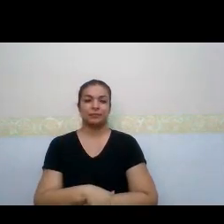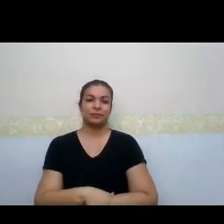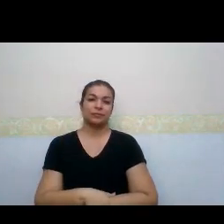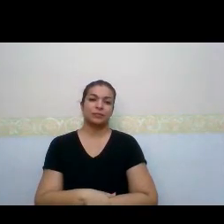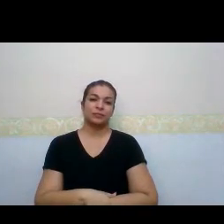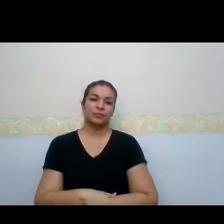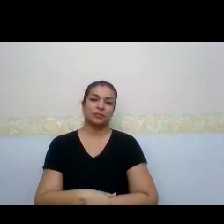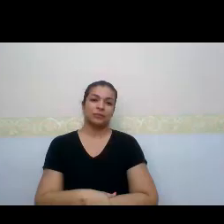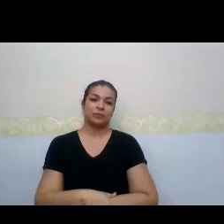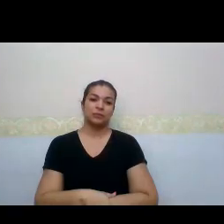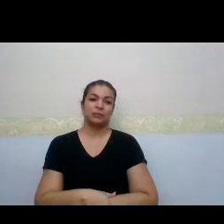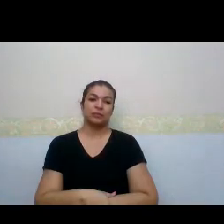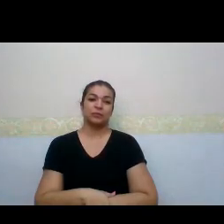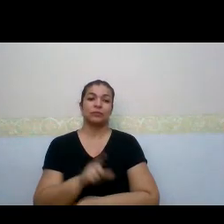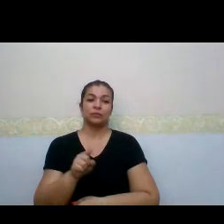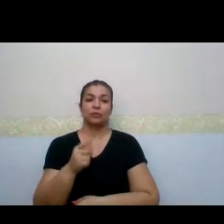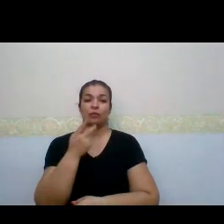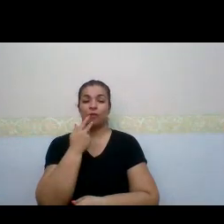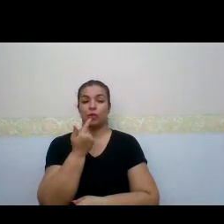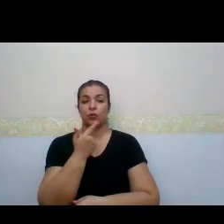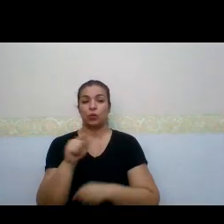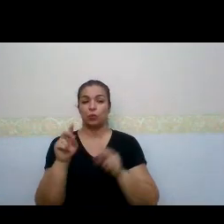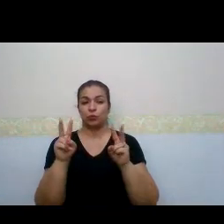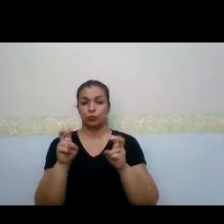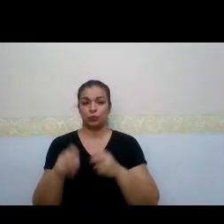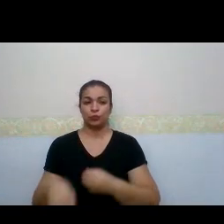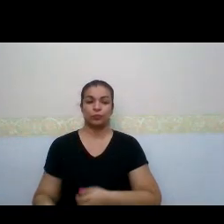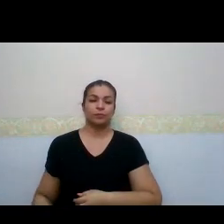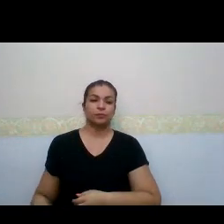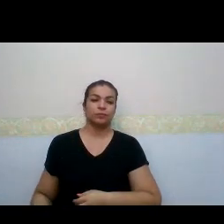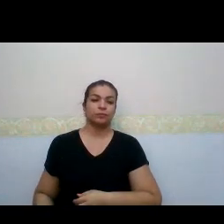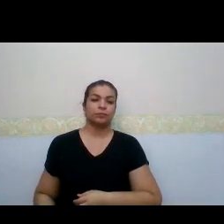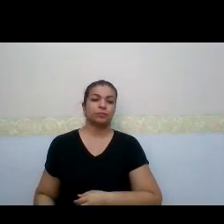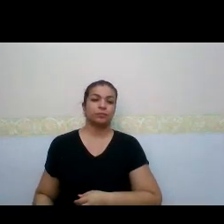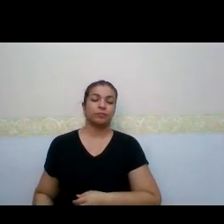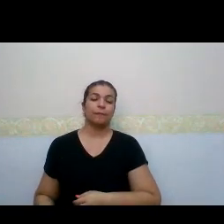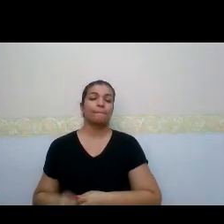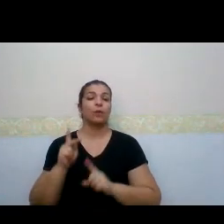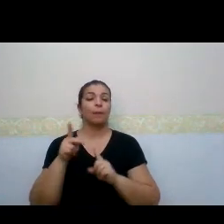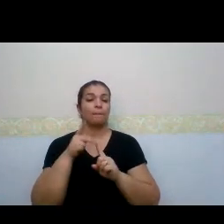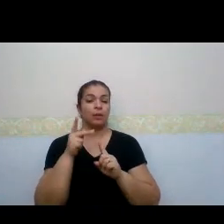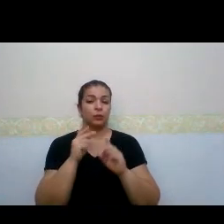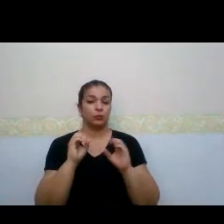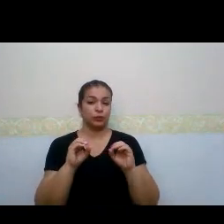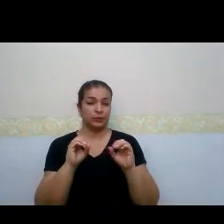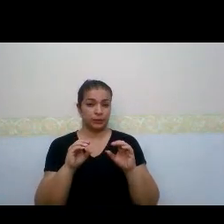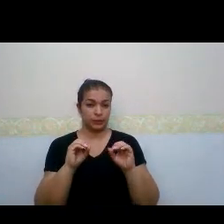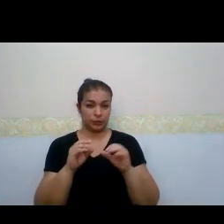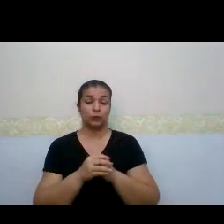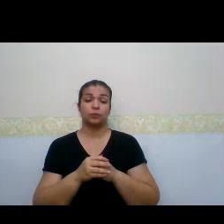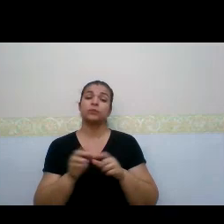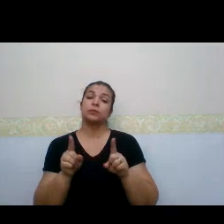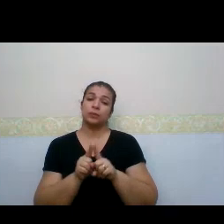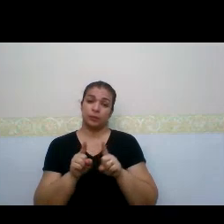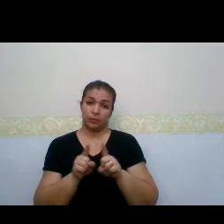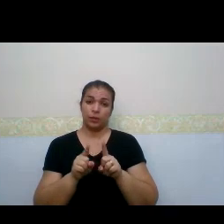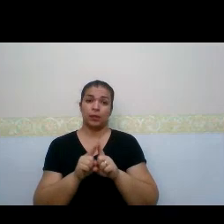eu falar de outro assunto com vocês, que é esse aqui. O plano de ensino, tá? Que também faz parte